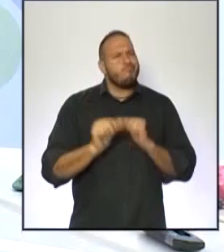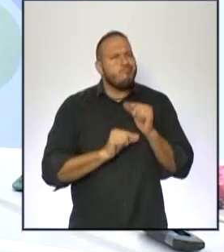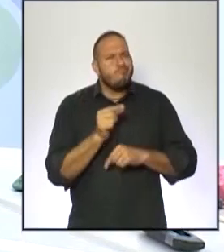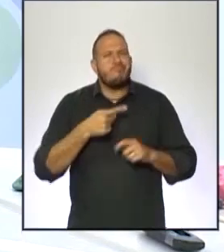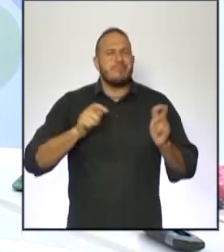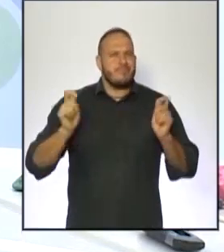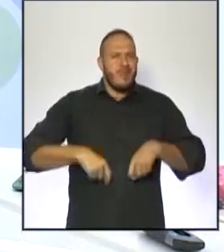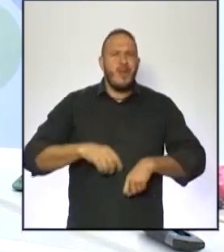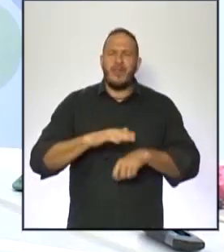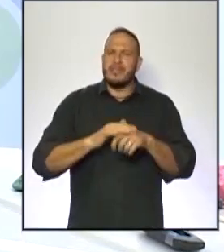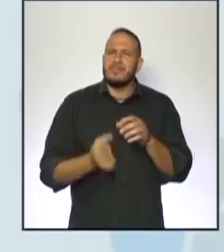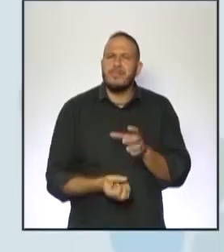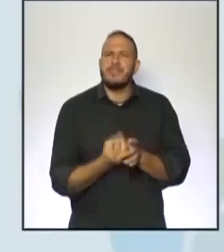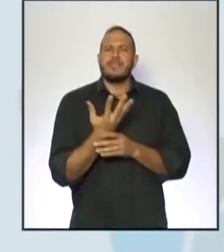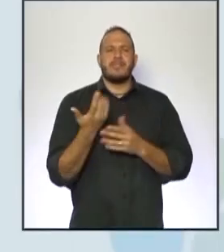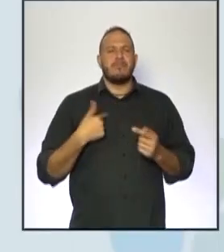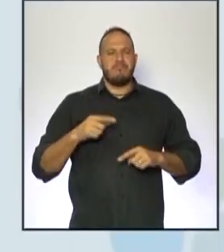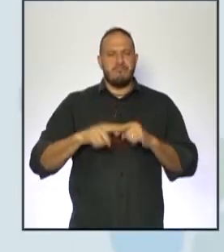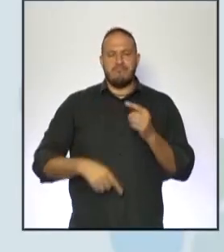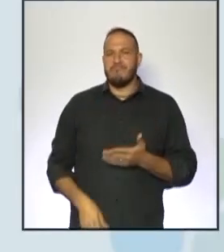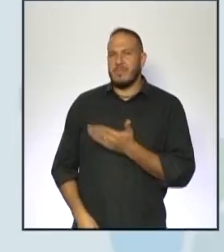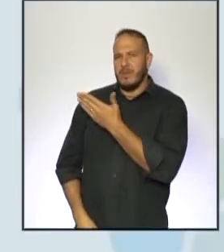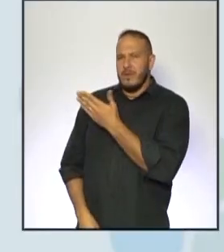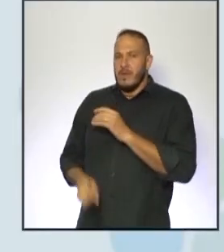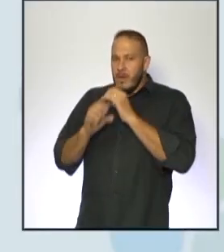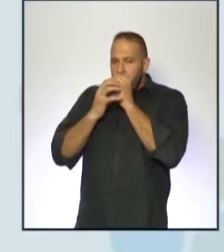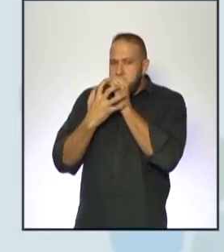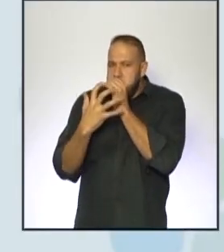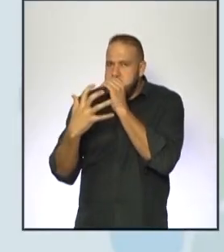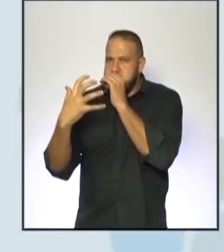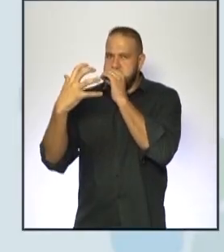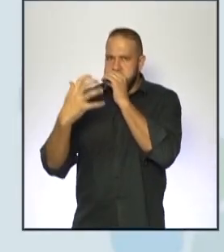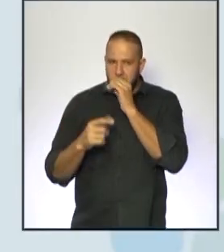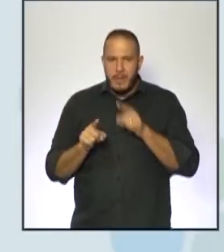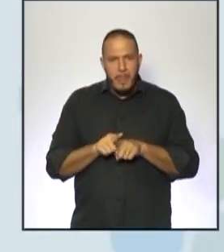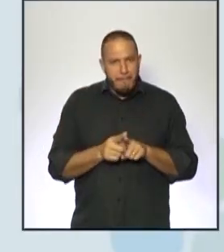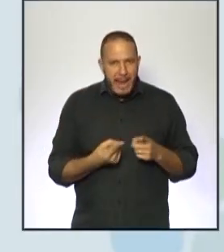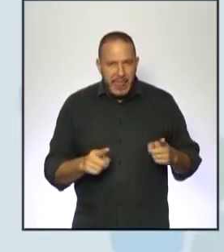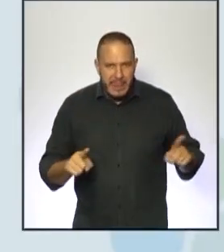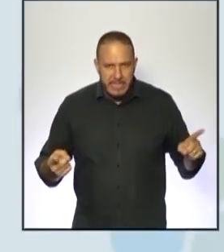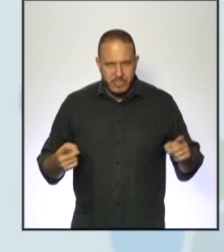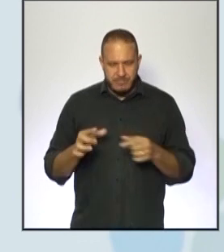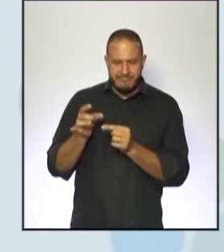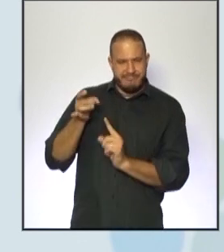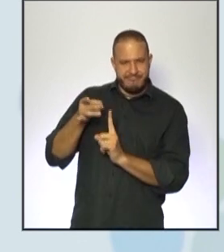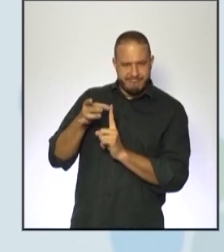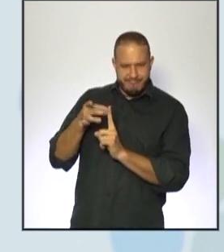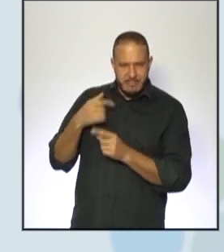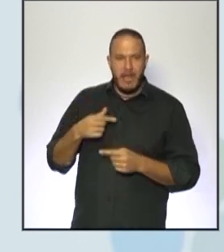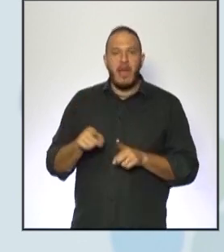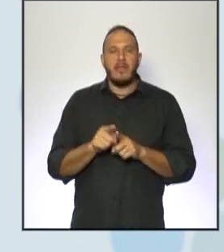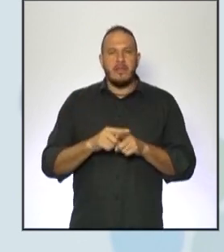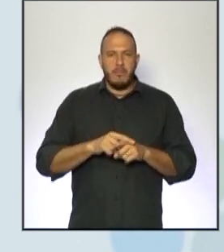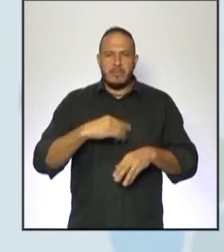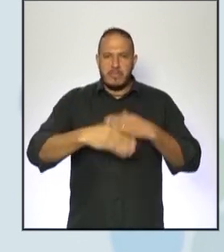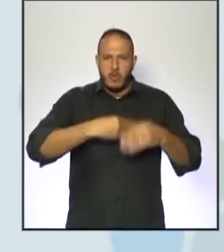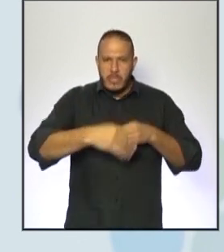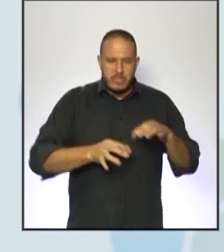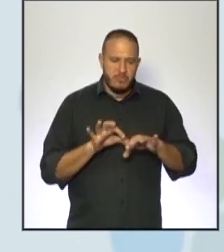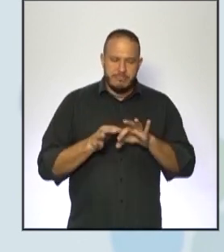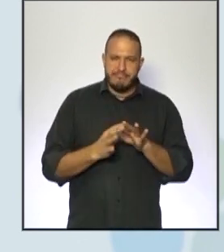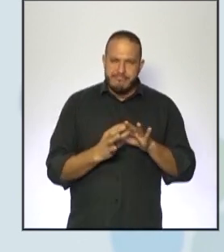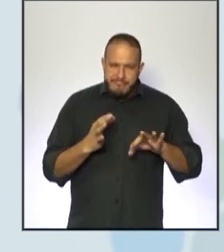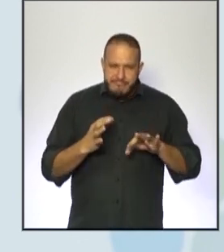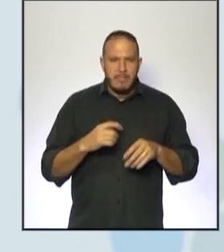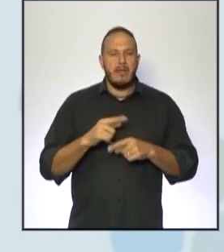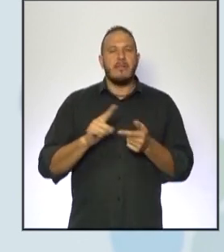podemos produzir com uma bexiga, um palito de churrasco, um rolinho de papel higiênico,